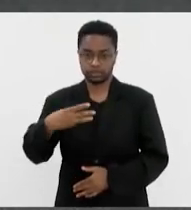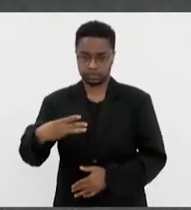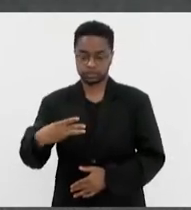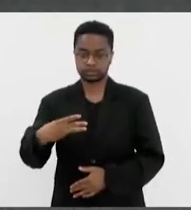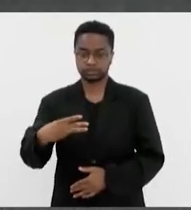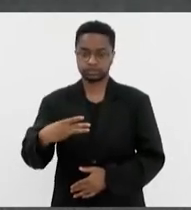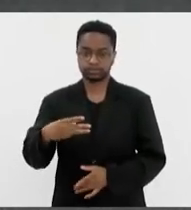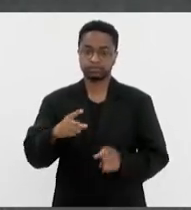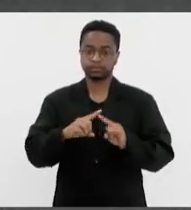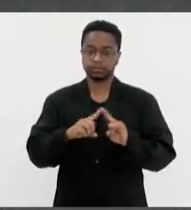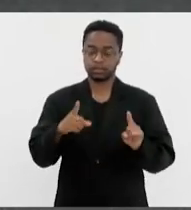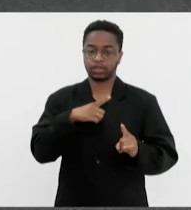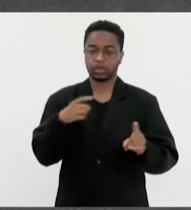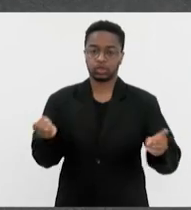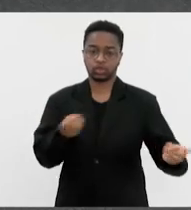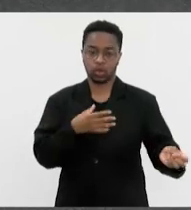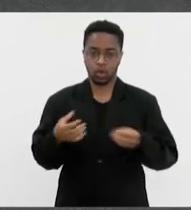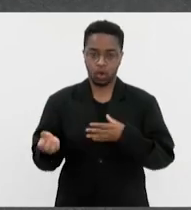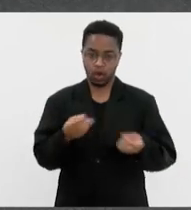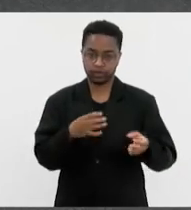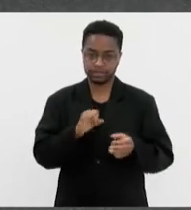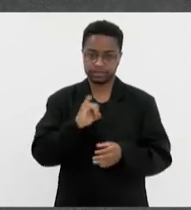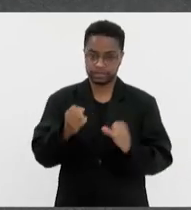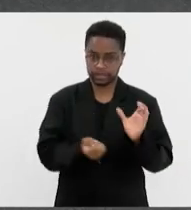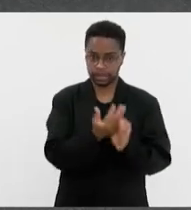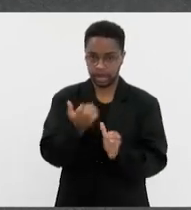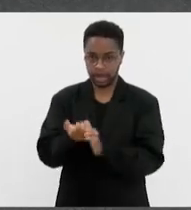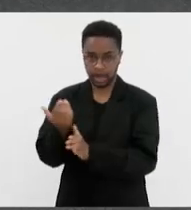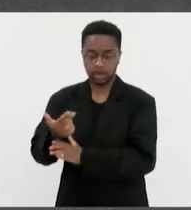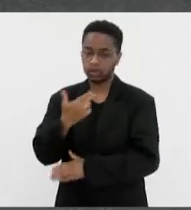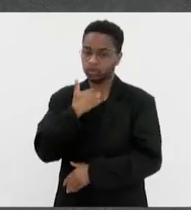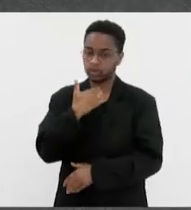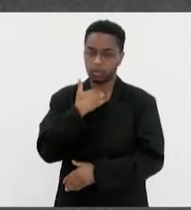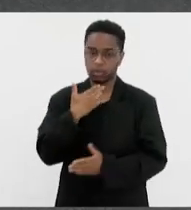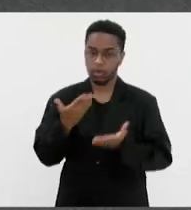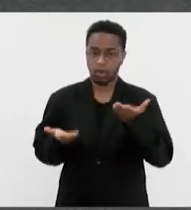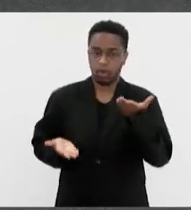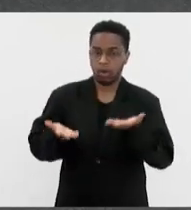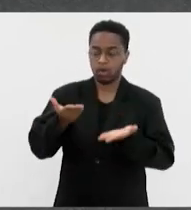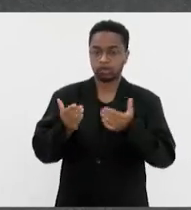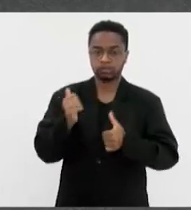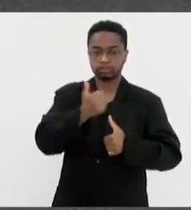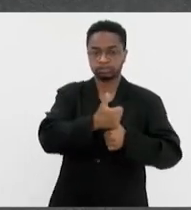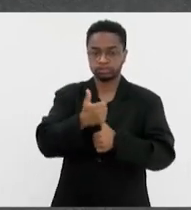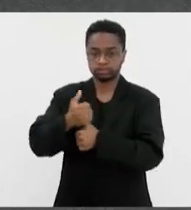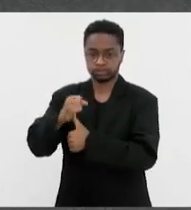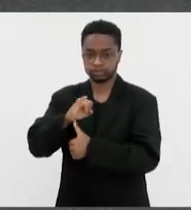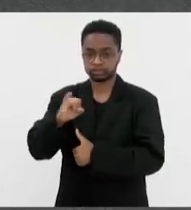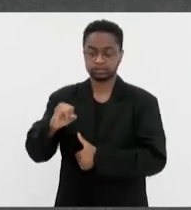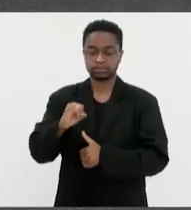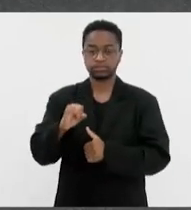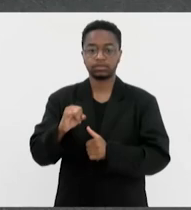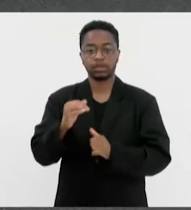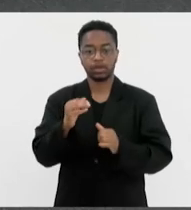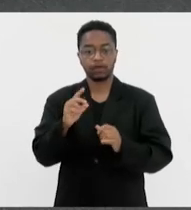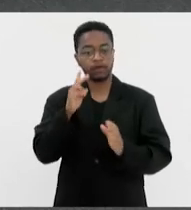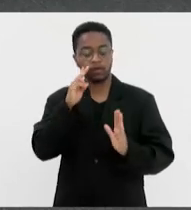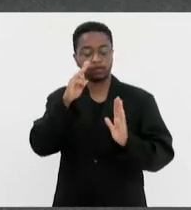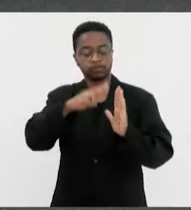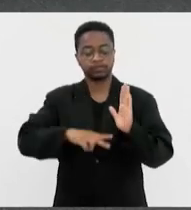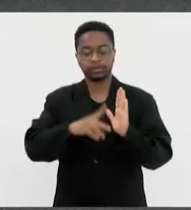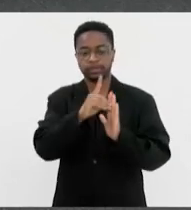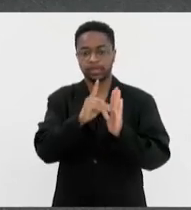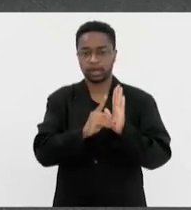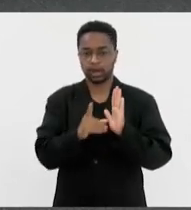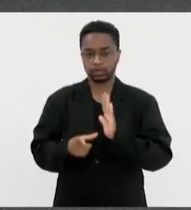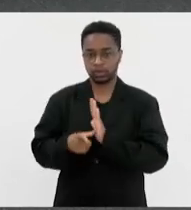os novos que advirem não pode ter a compensação em relação a esses 3 decretos que anteriores.